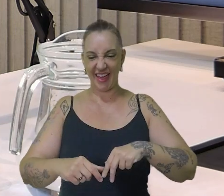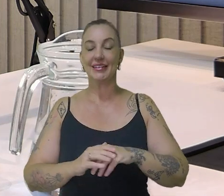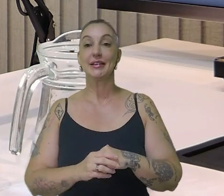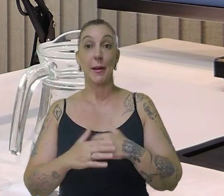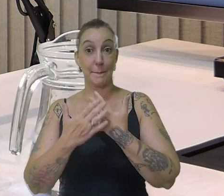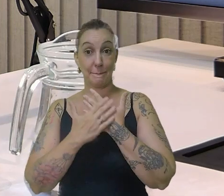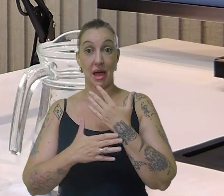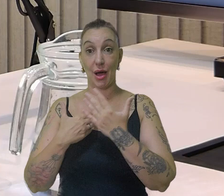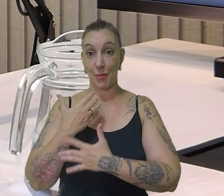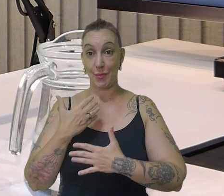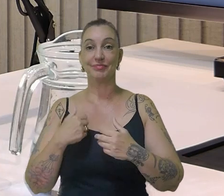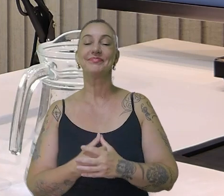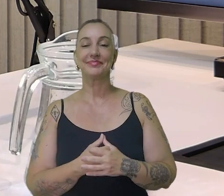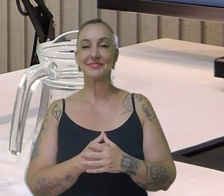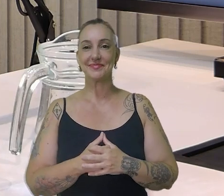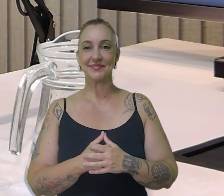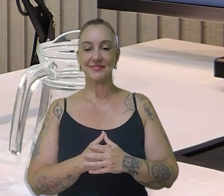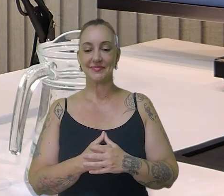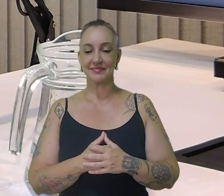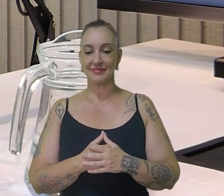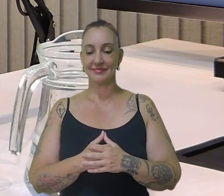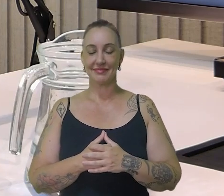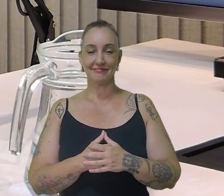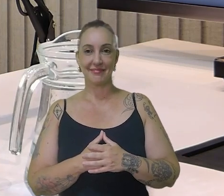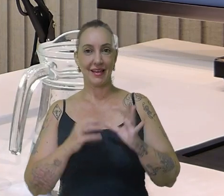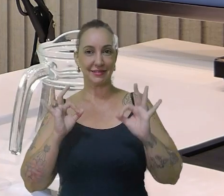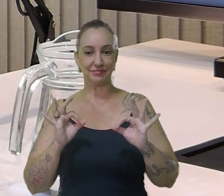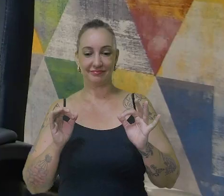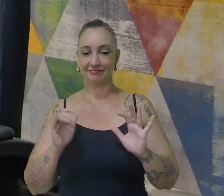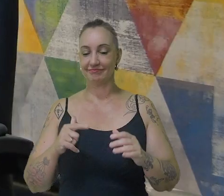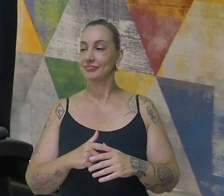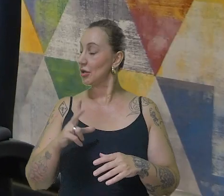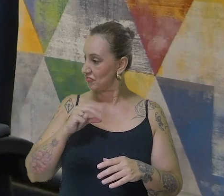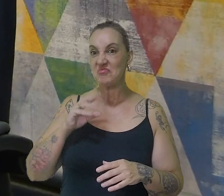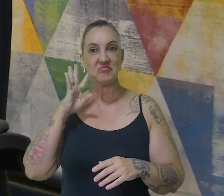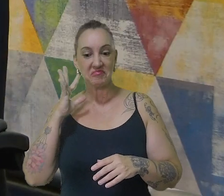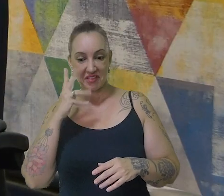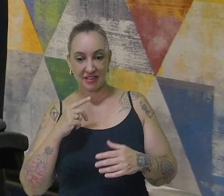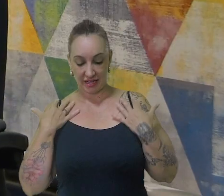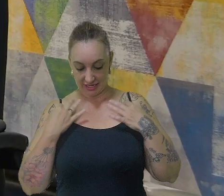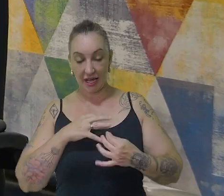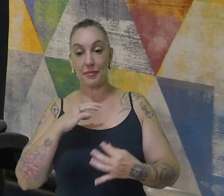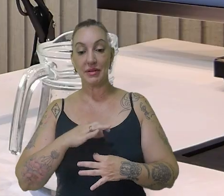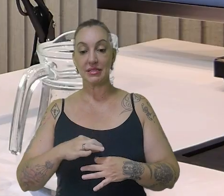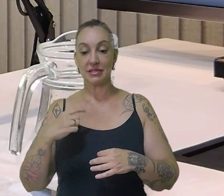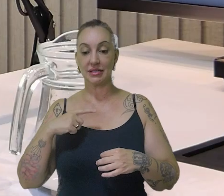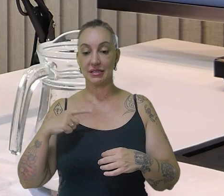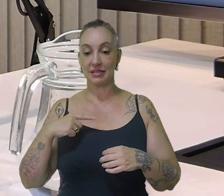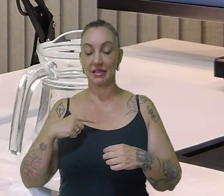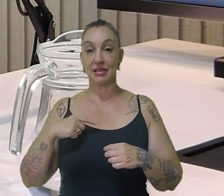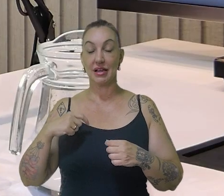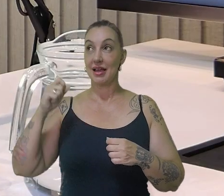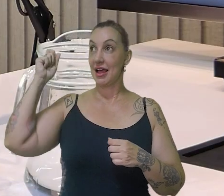braço na mão L abstratas também é Nossa muito linda essa camiseta é ela Tem até uma